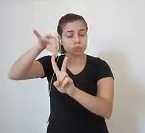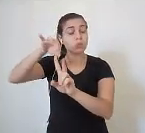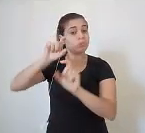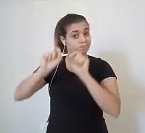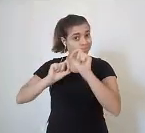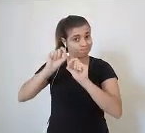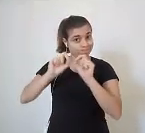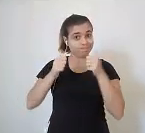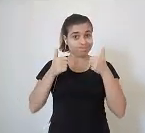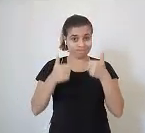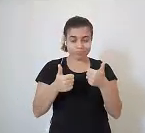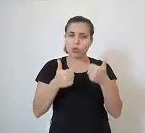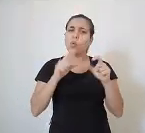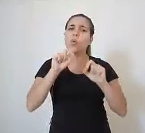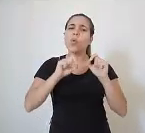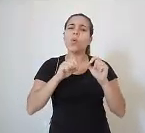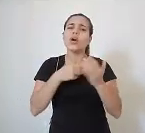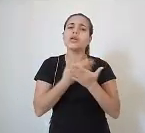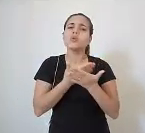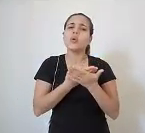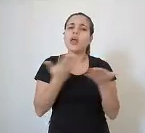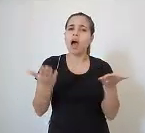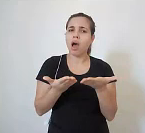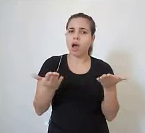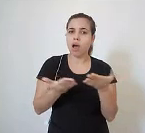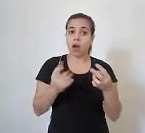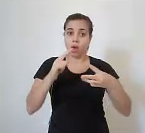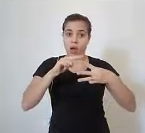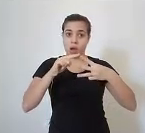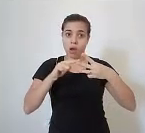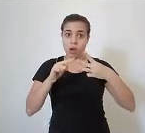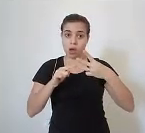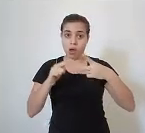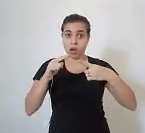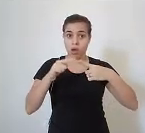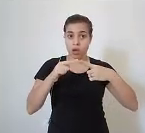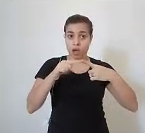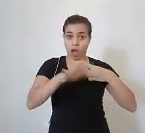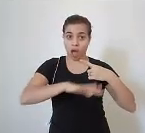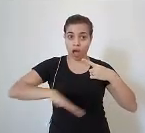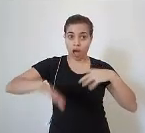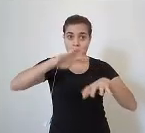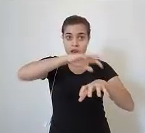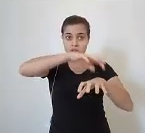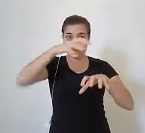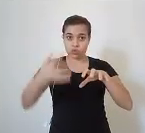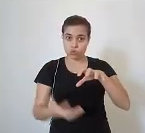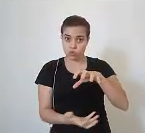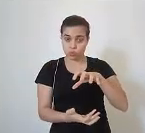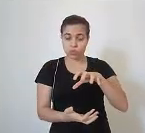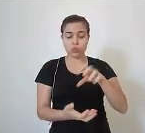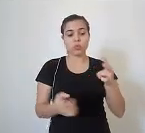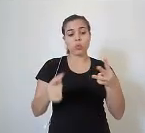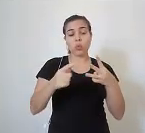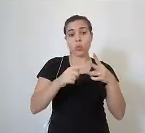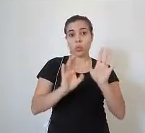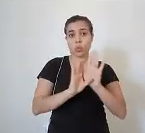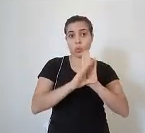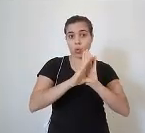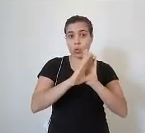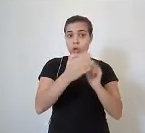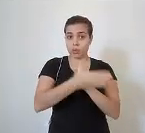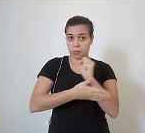Vitória. Bem, o que a gente vai abordar nessa aula? Vamos falar sobre o campo de estudo